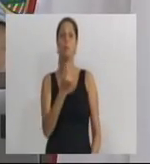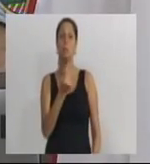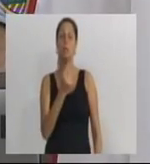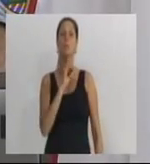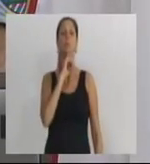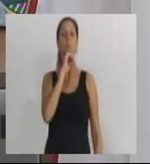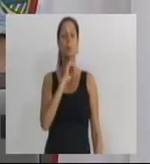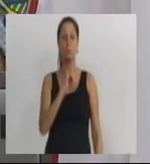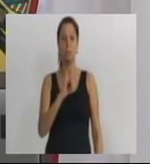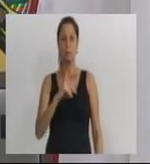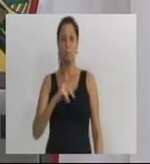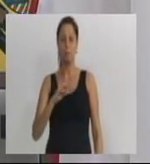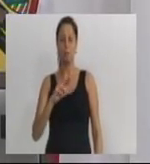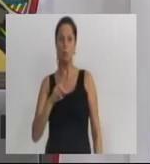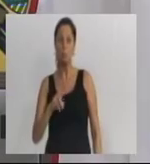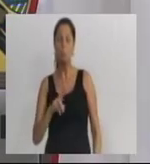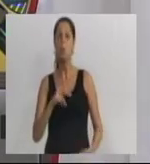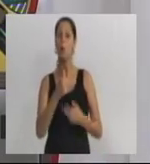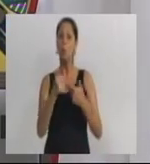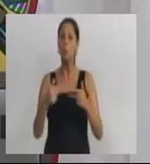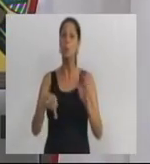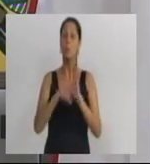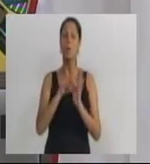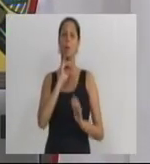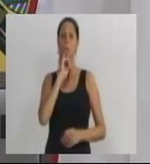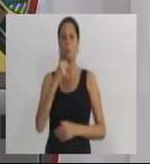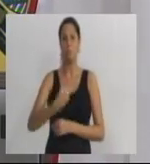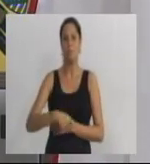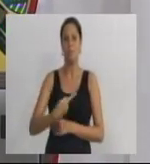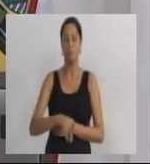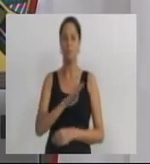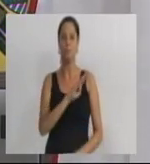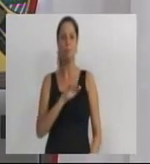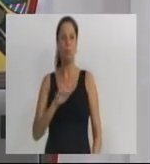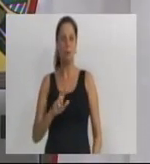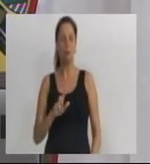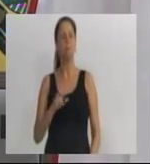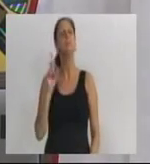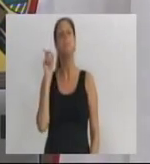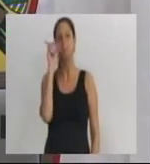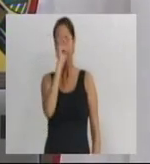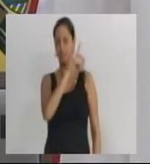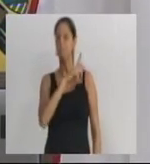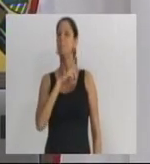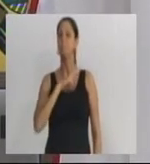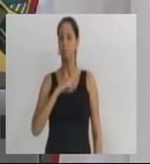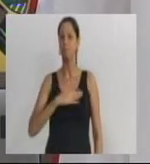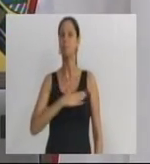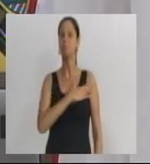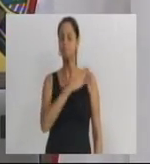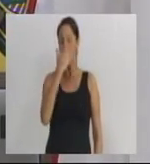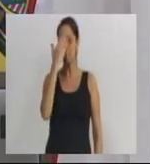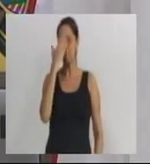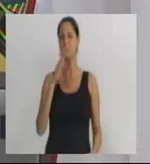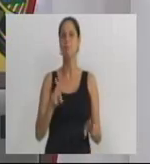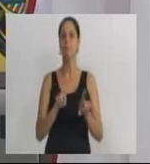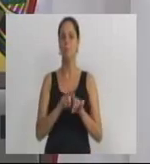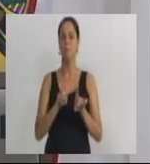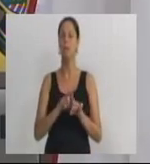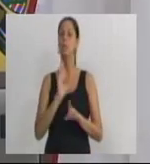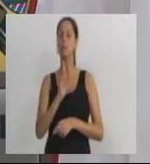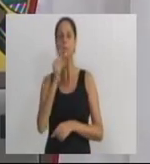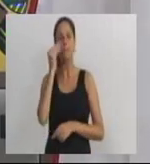questões municipais e locais. Então, senhores, as dificuldades existem, o prefeito reconhece e tem promovido os